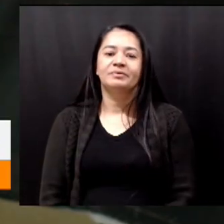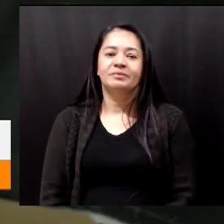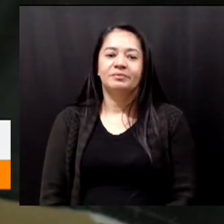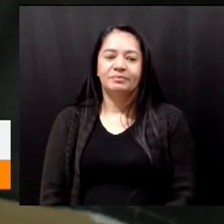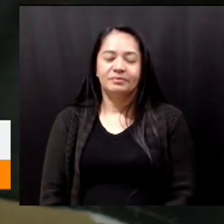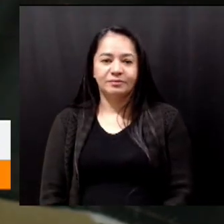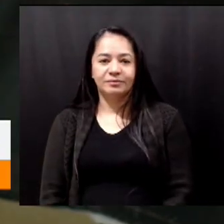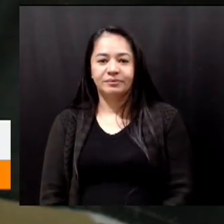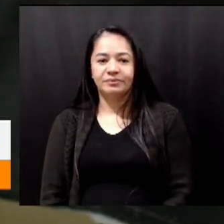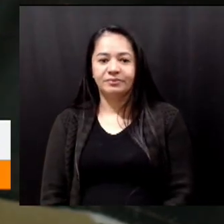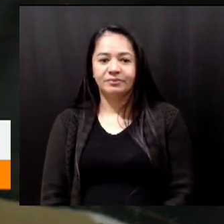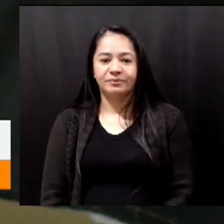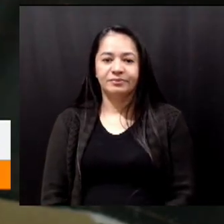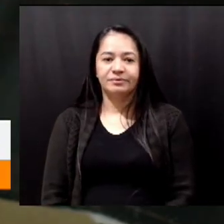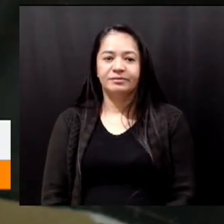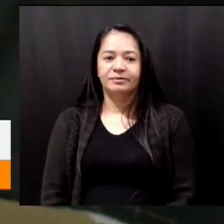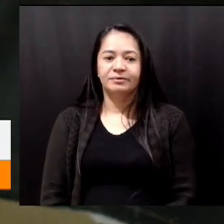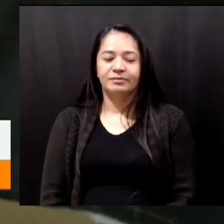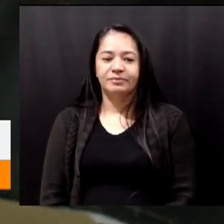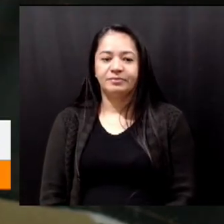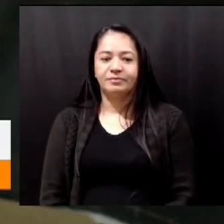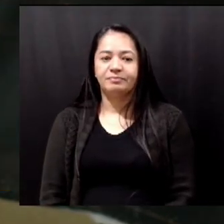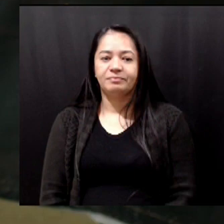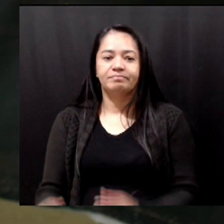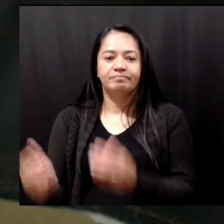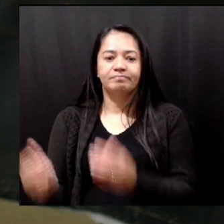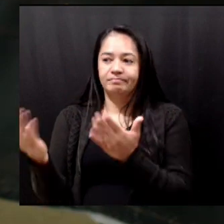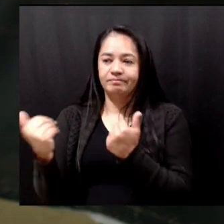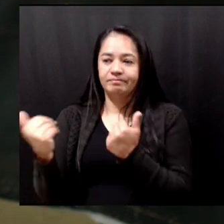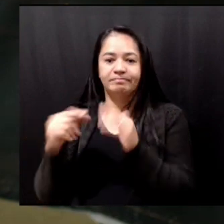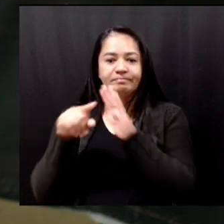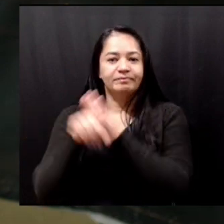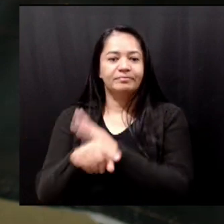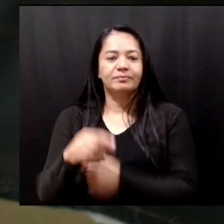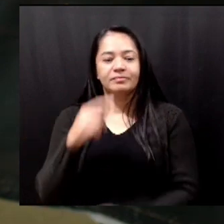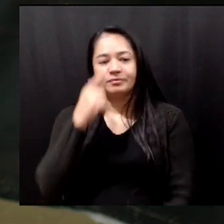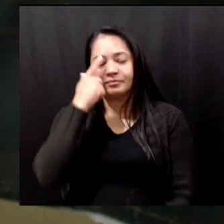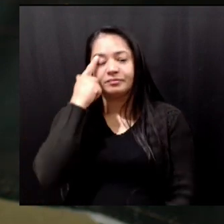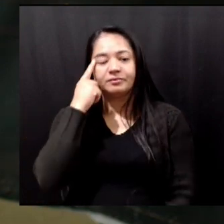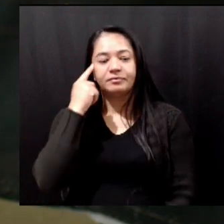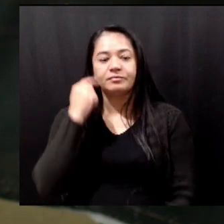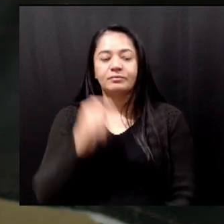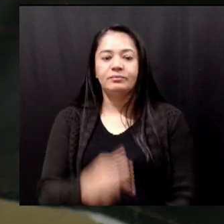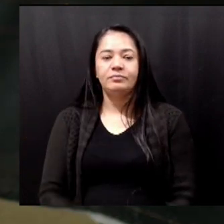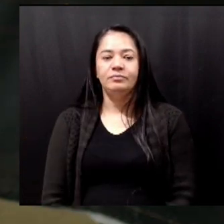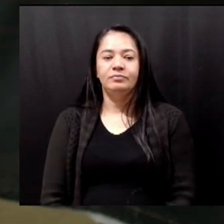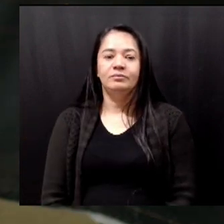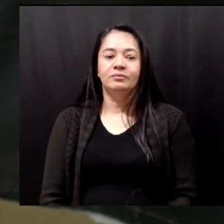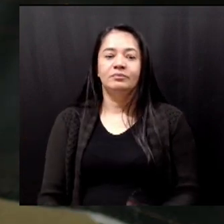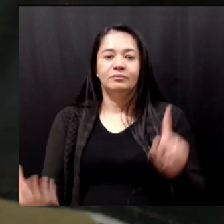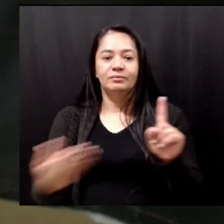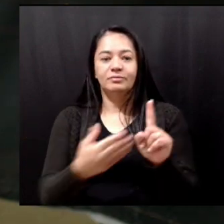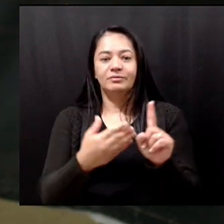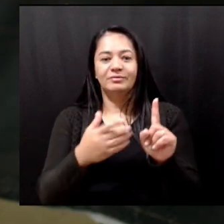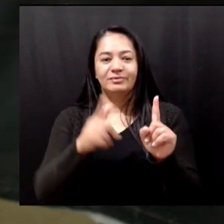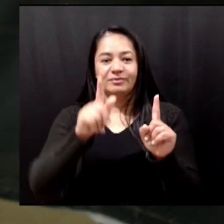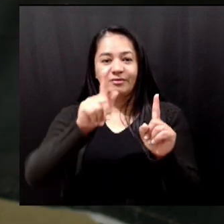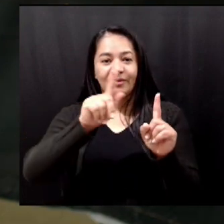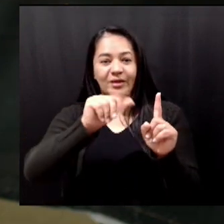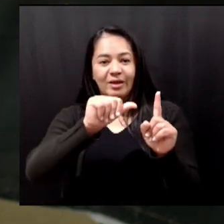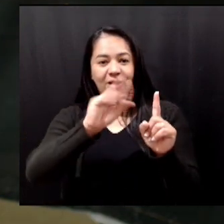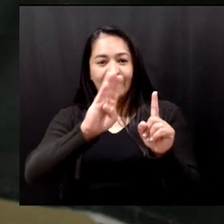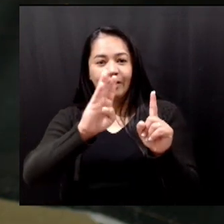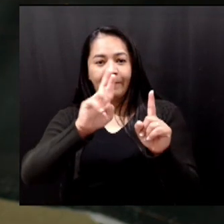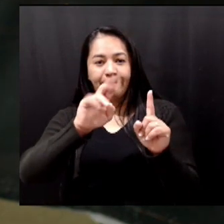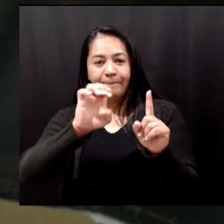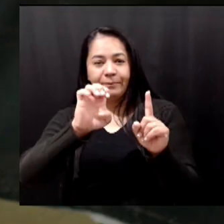gente? Pode mandar a produção, vamos lá, tecnologia, inovação, aniversário da cidade. Olha lá,